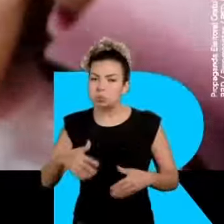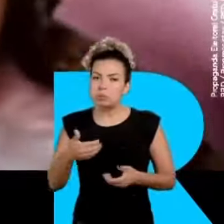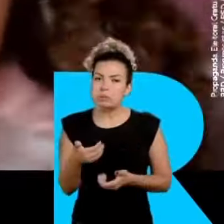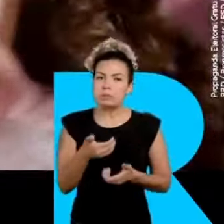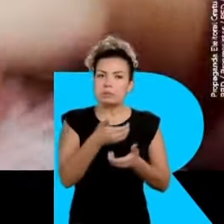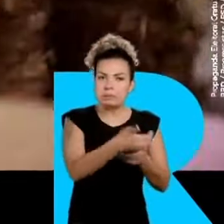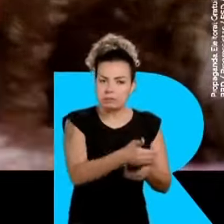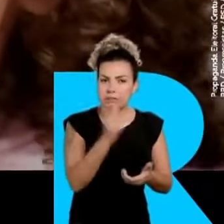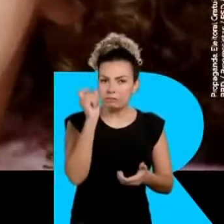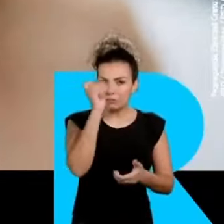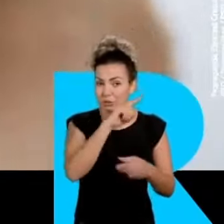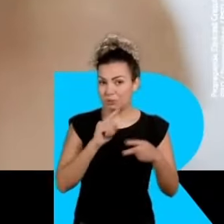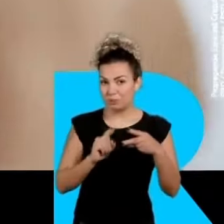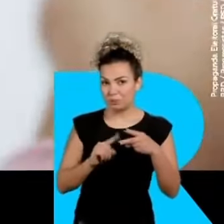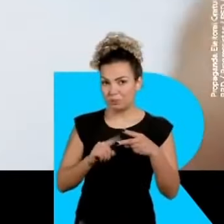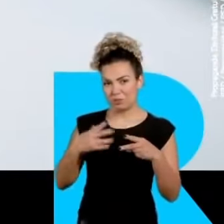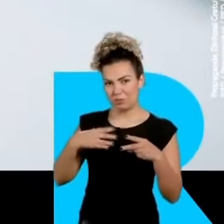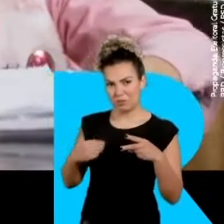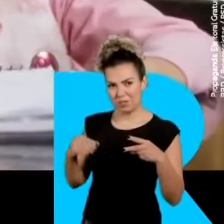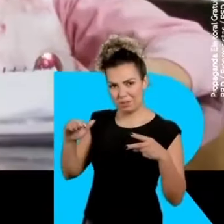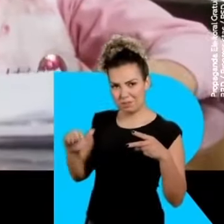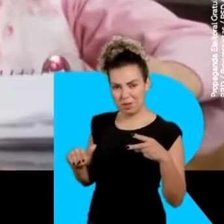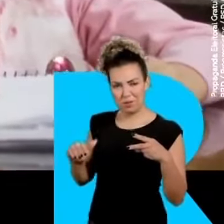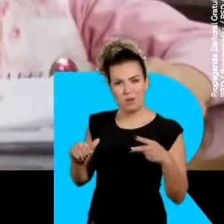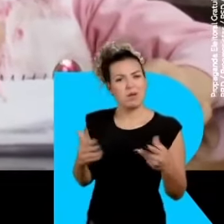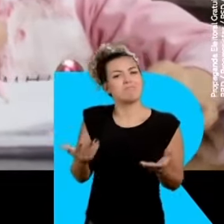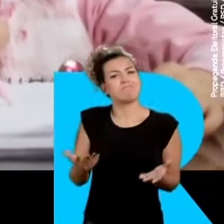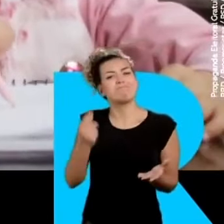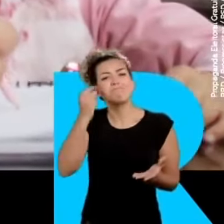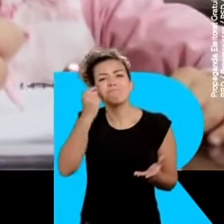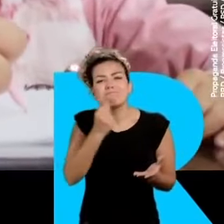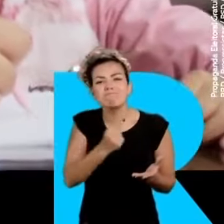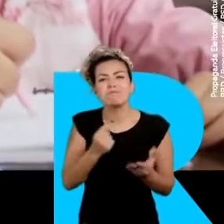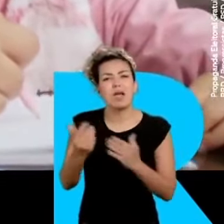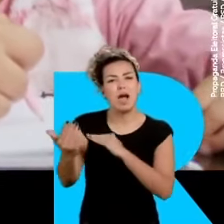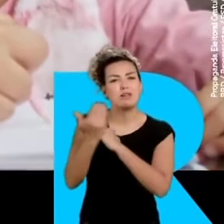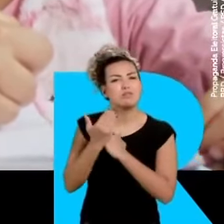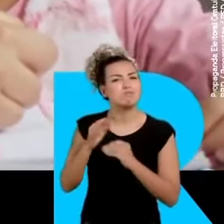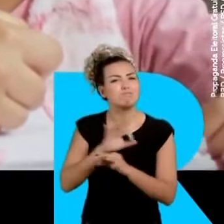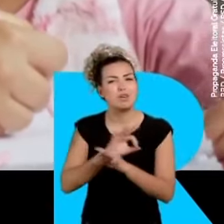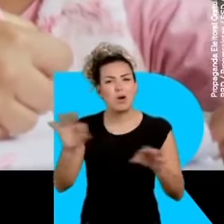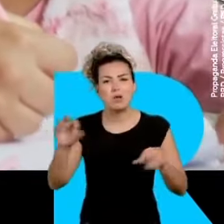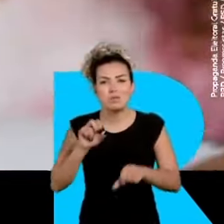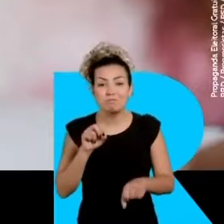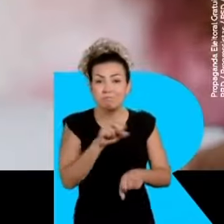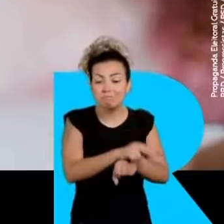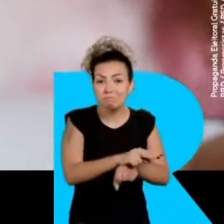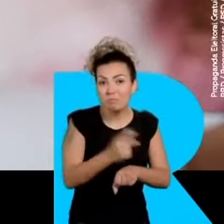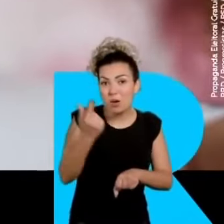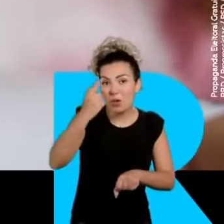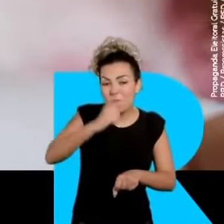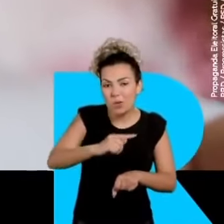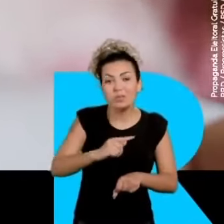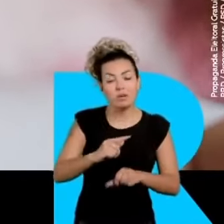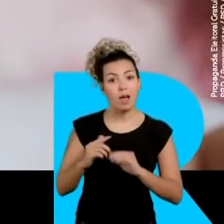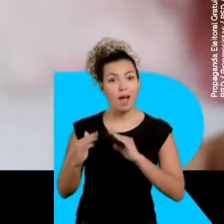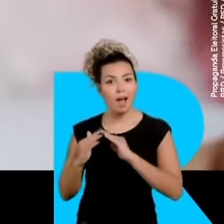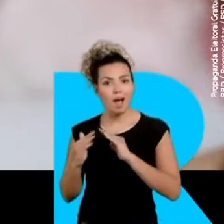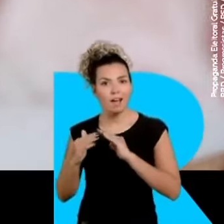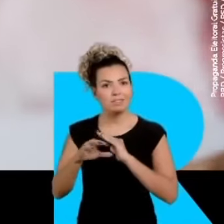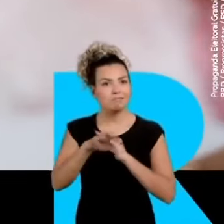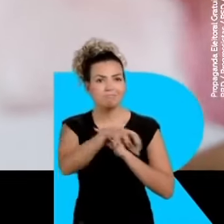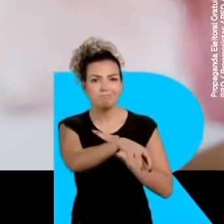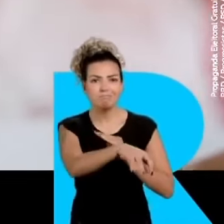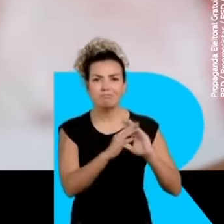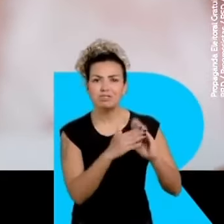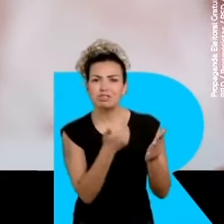na creche. Já com a Isabela, na gestão do Ricardo Nunes, a vaga já estava garantida. Numa creche